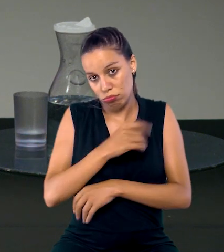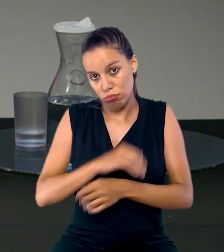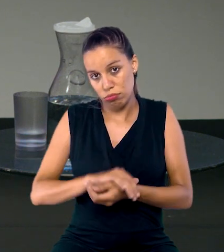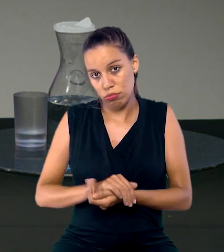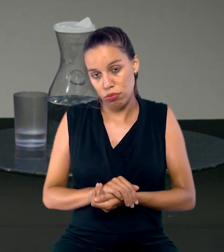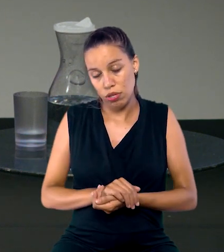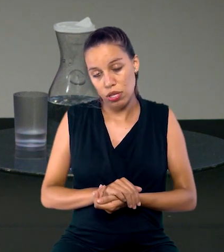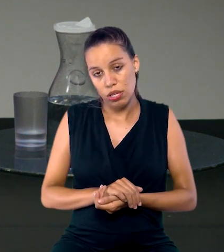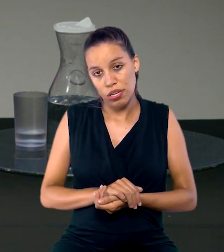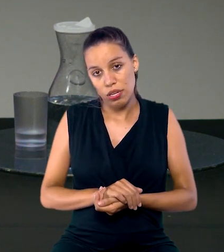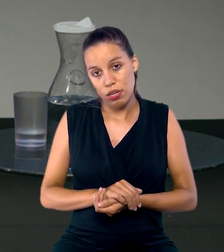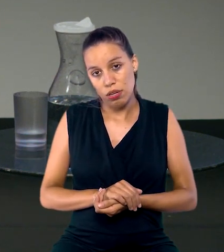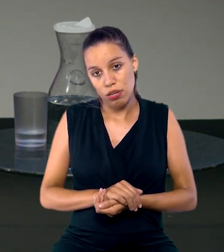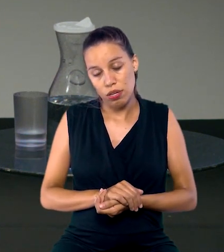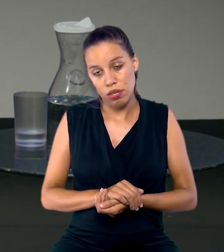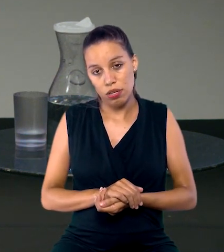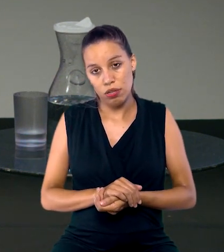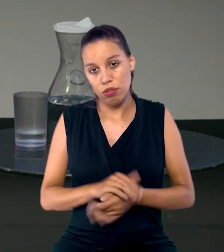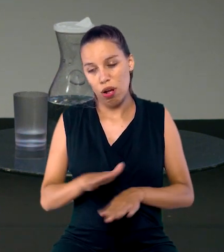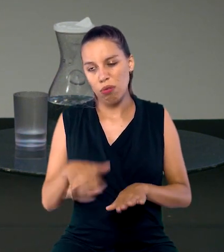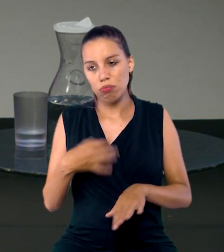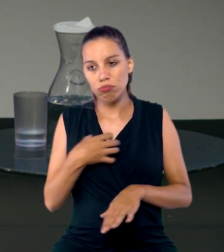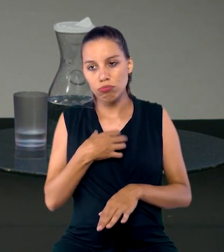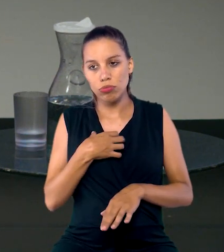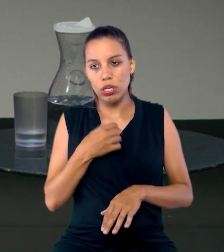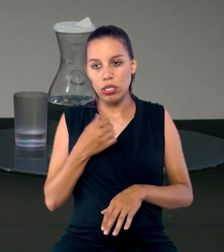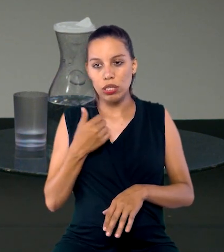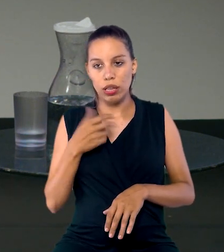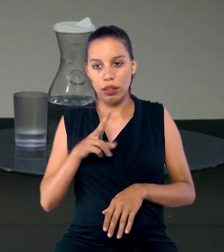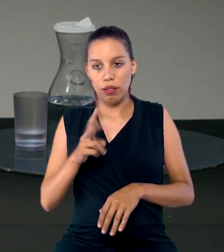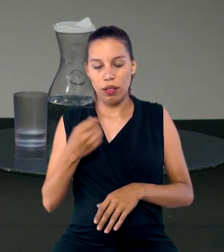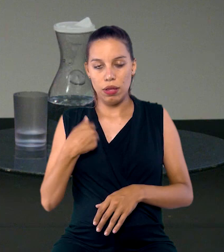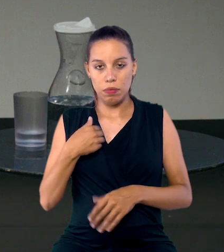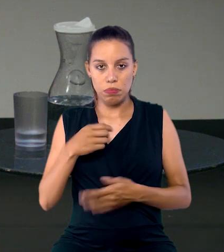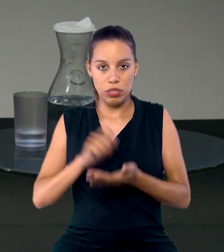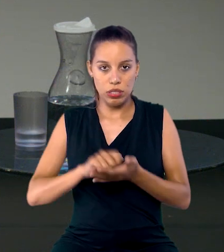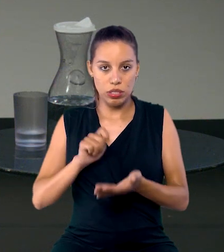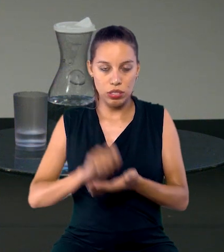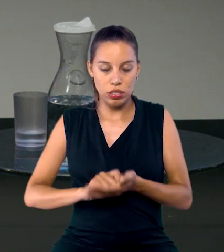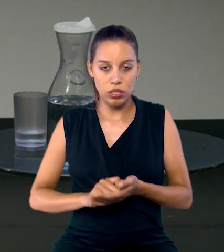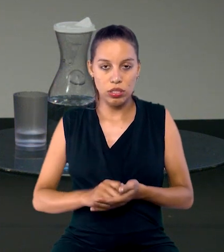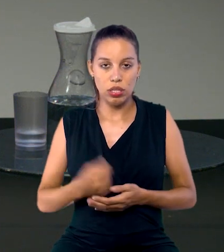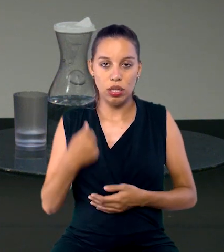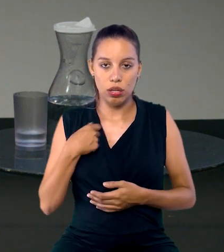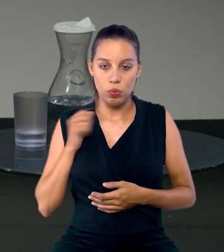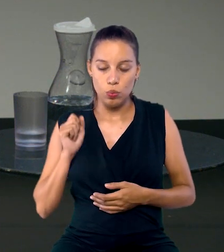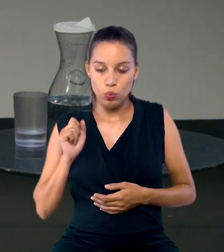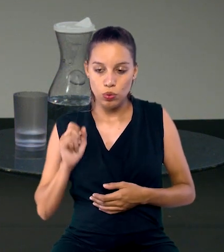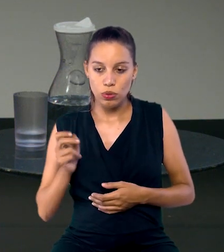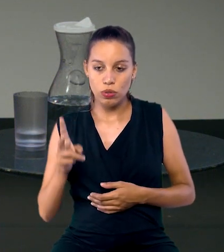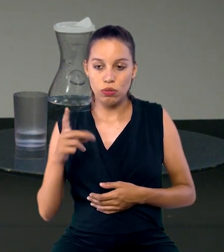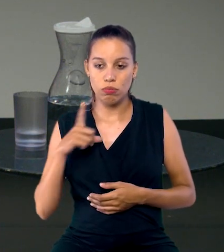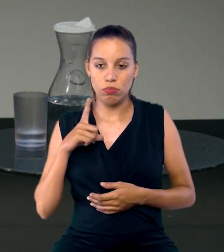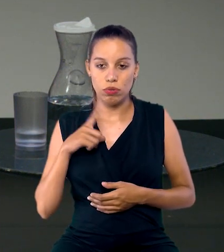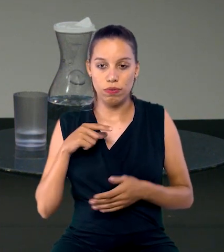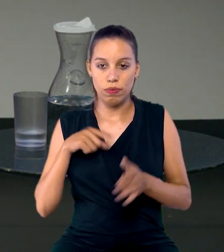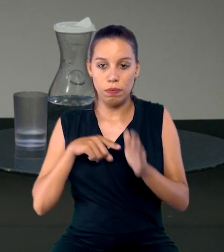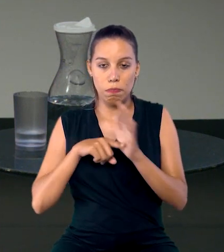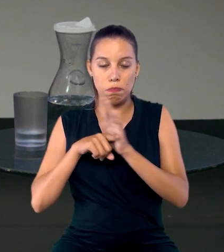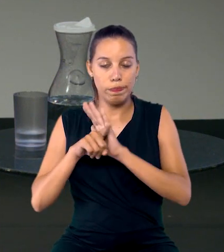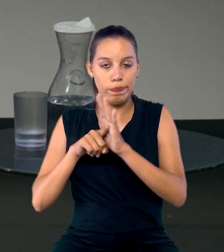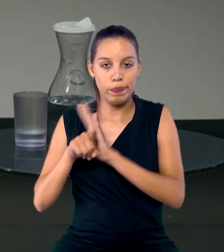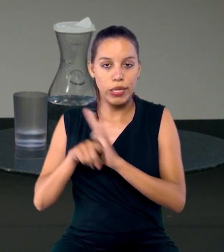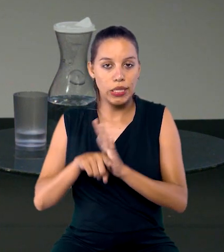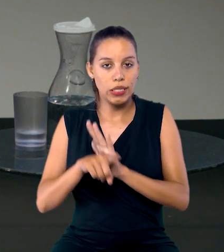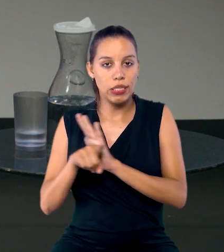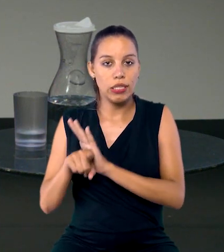acho que, de certa forma, acho que sempre toda a minha escrita como jornalista, foi sempre movida por essa